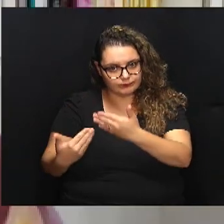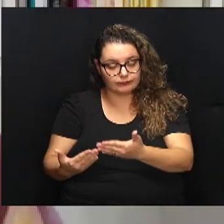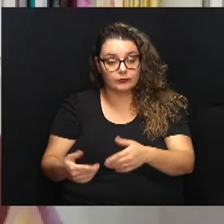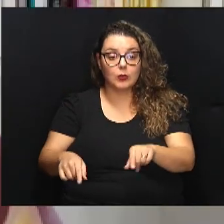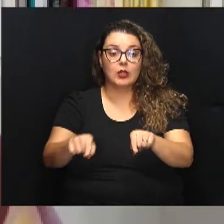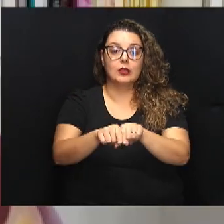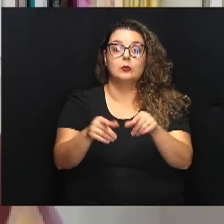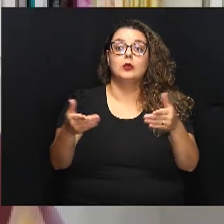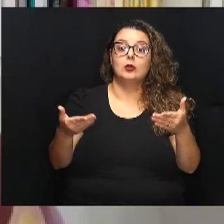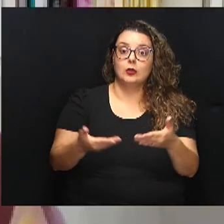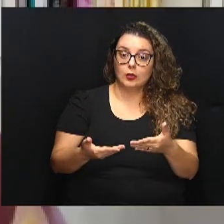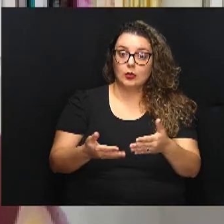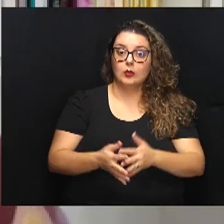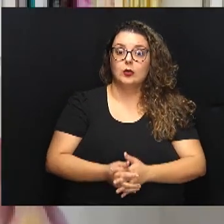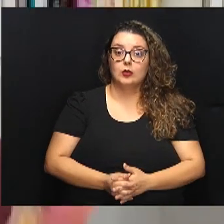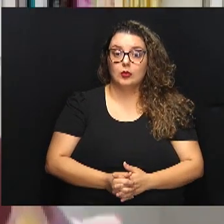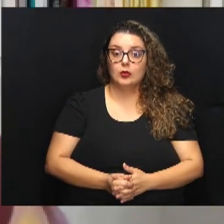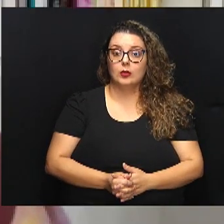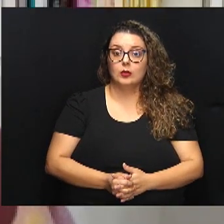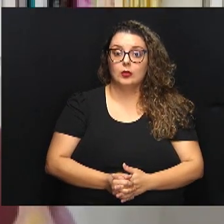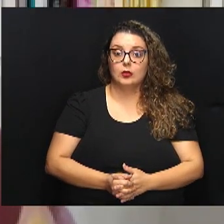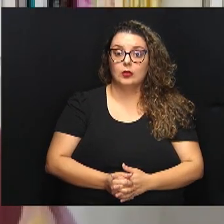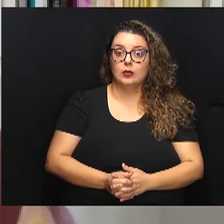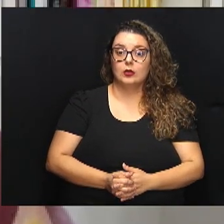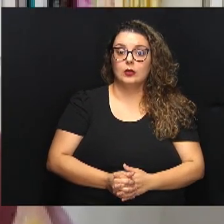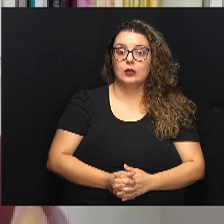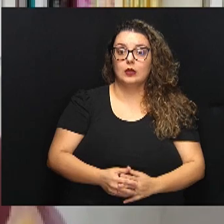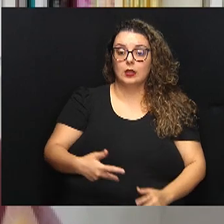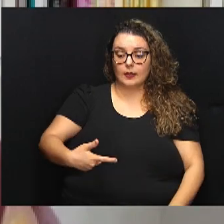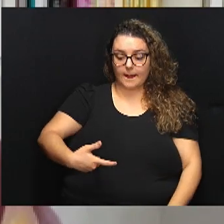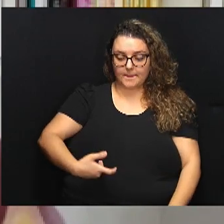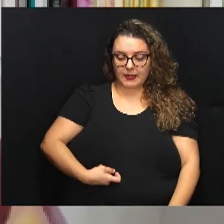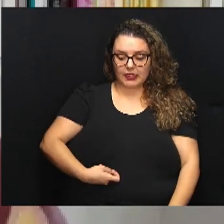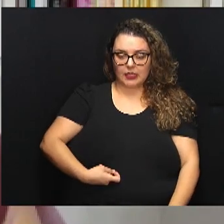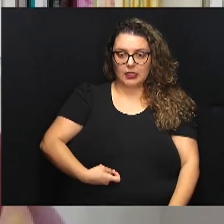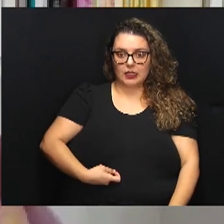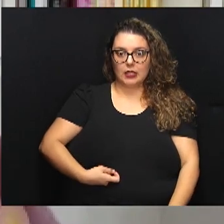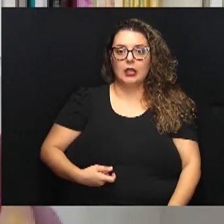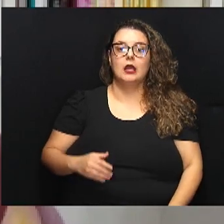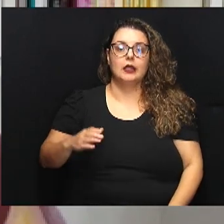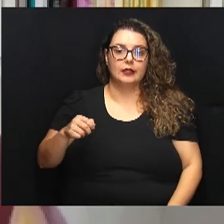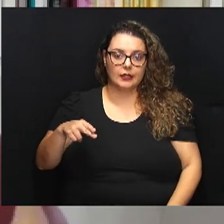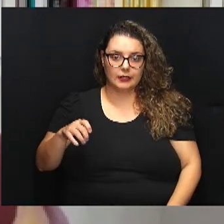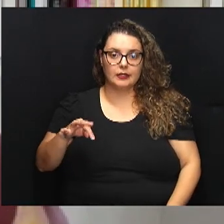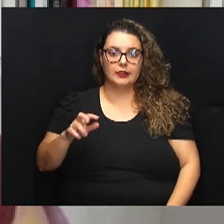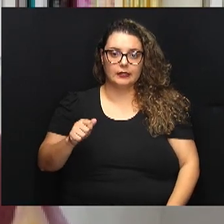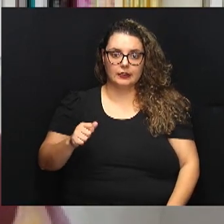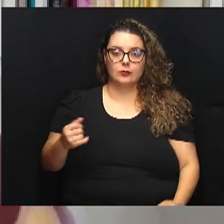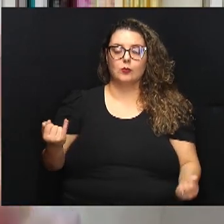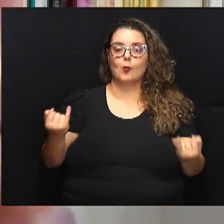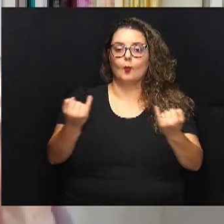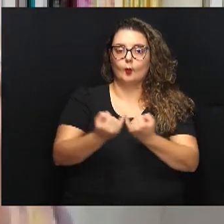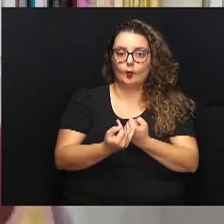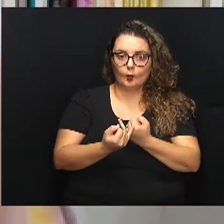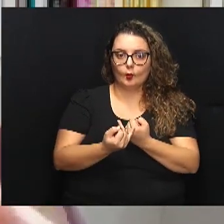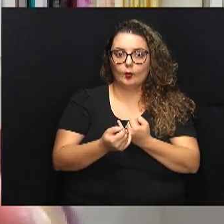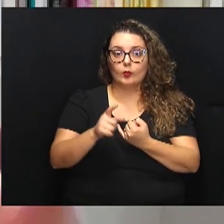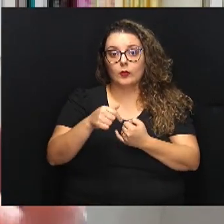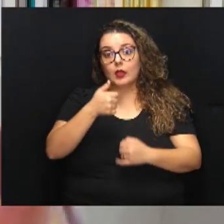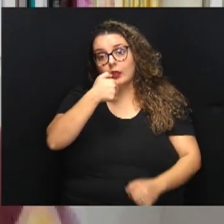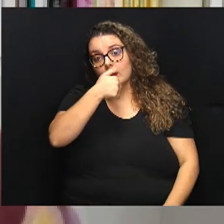inclusive hoje com as canetas também emagrecedoras, né? A gente vê que elas são uma